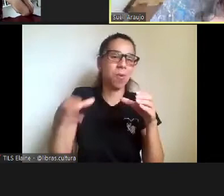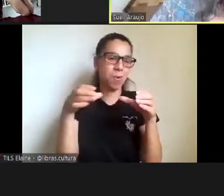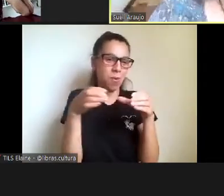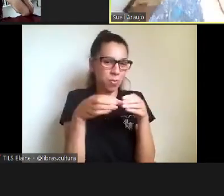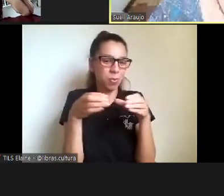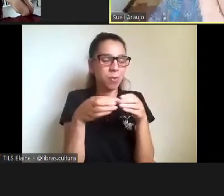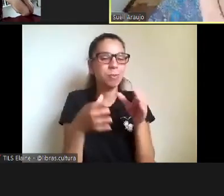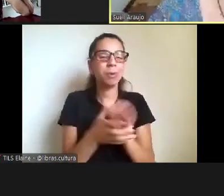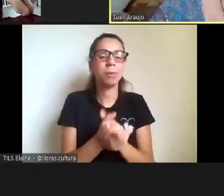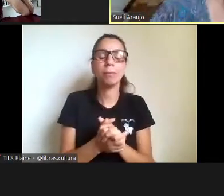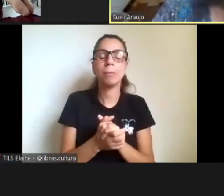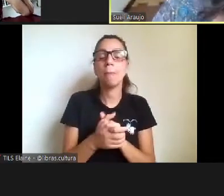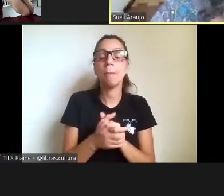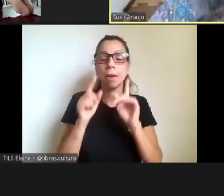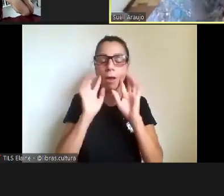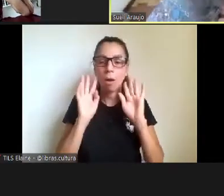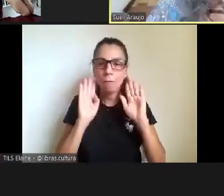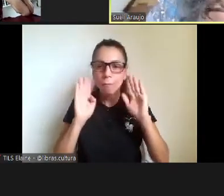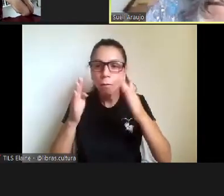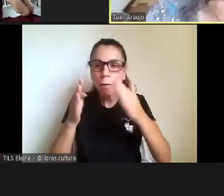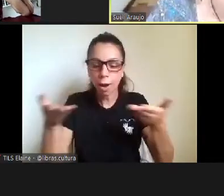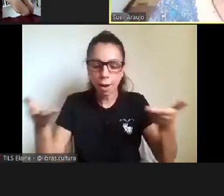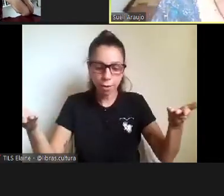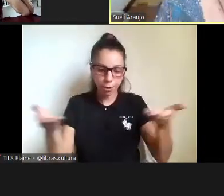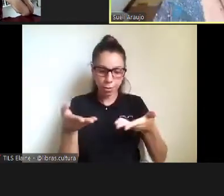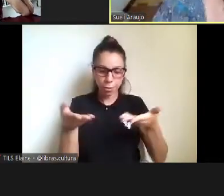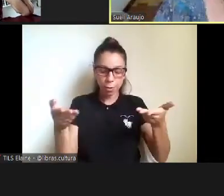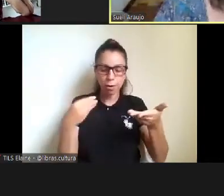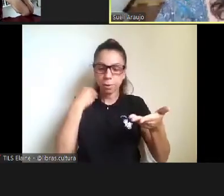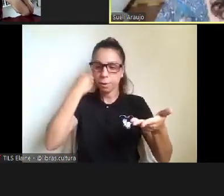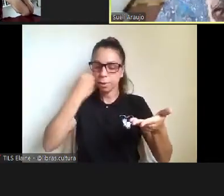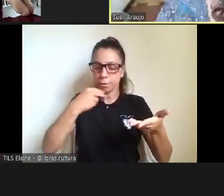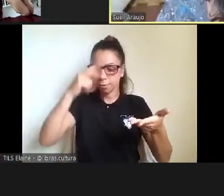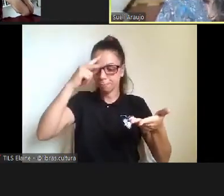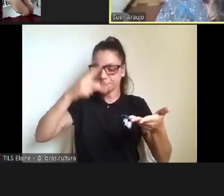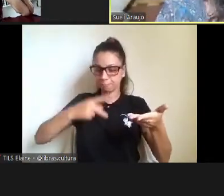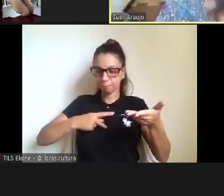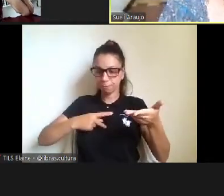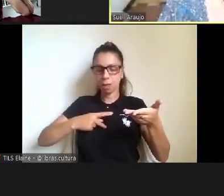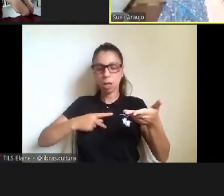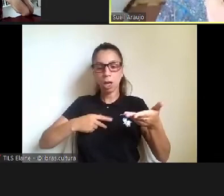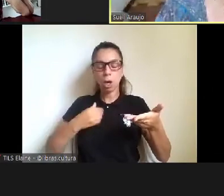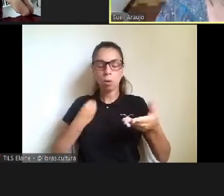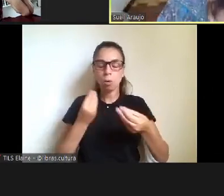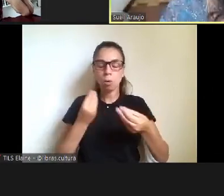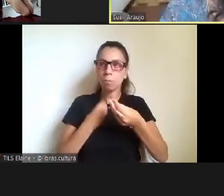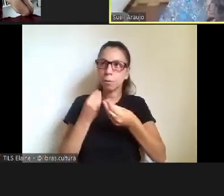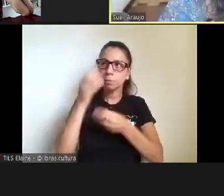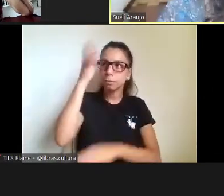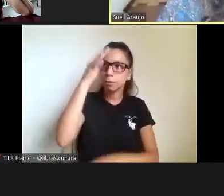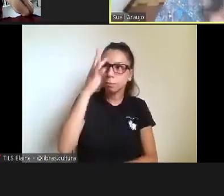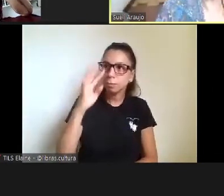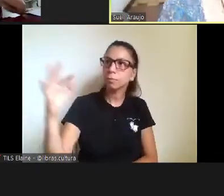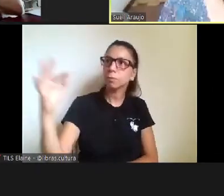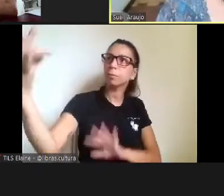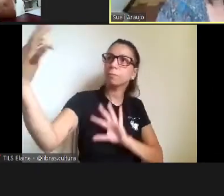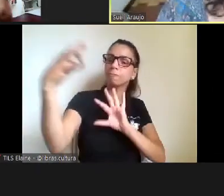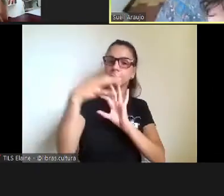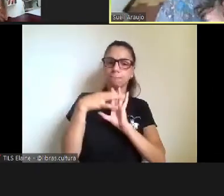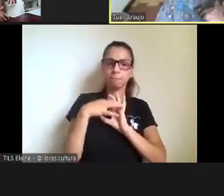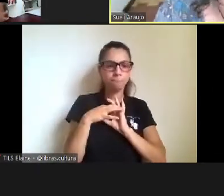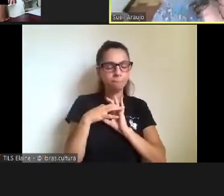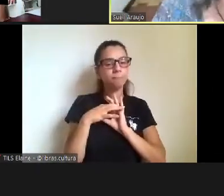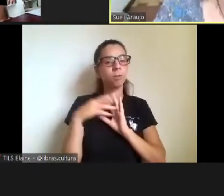Olhar para o presente, tendo a experiência pessoal como ponte de acesso a imaginários coletivos. Isso